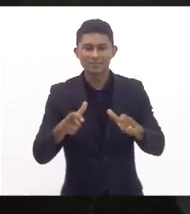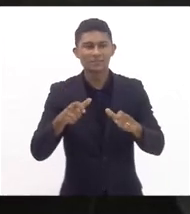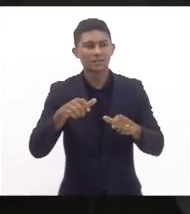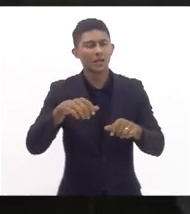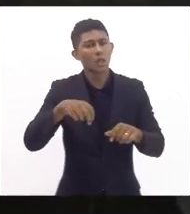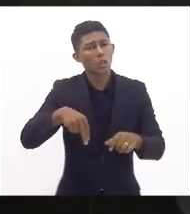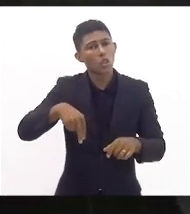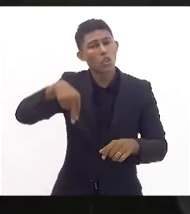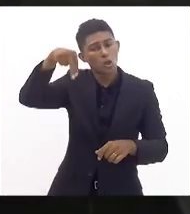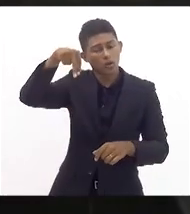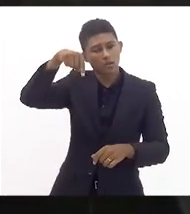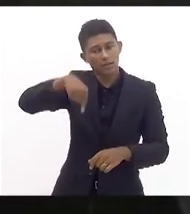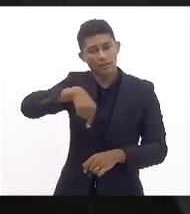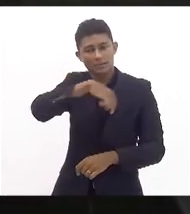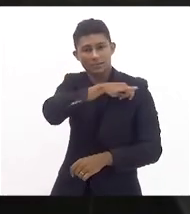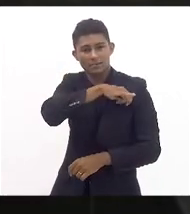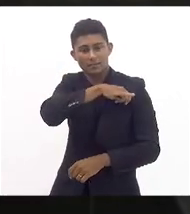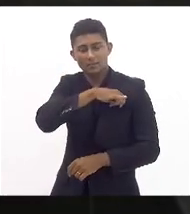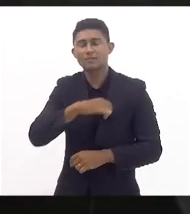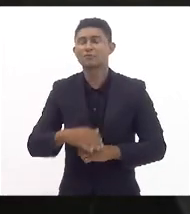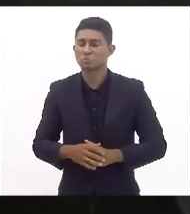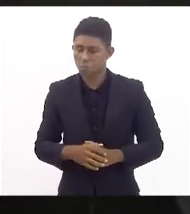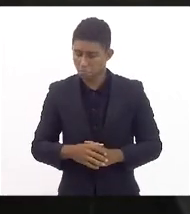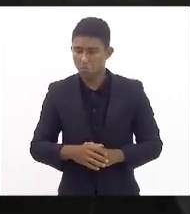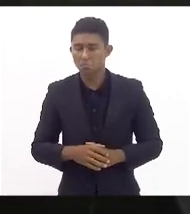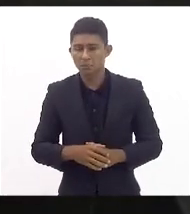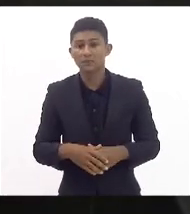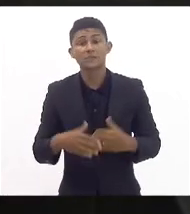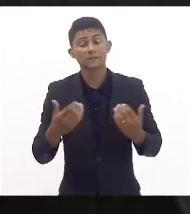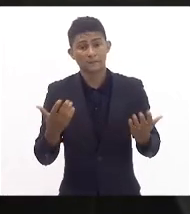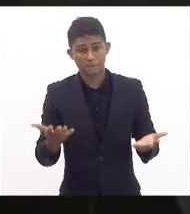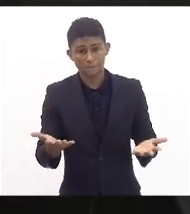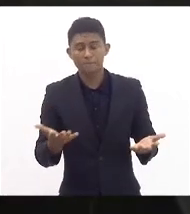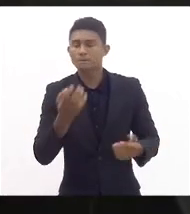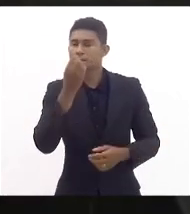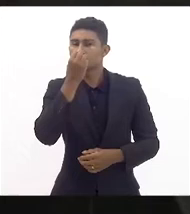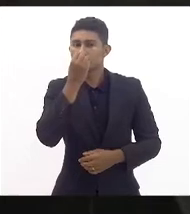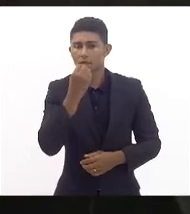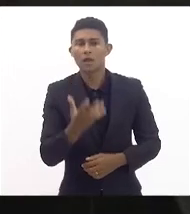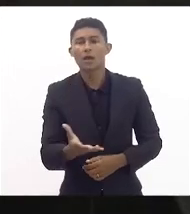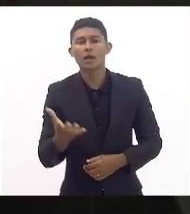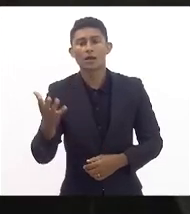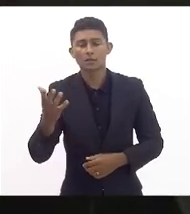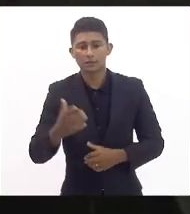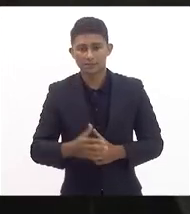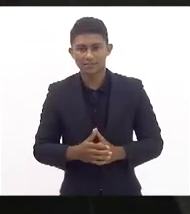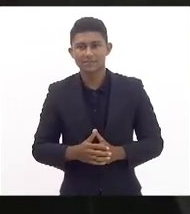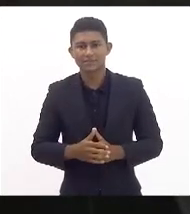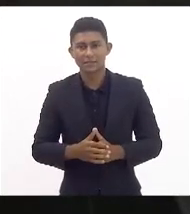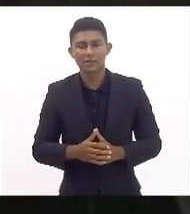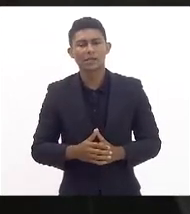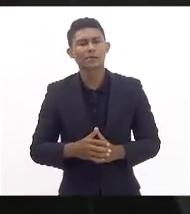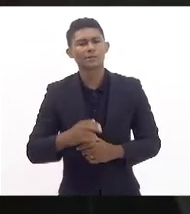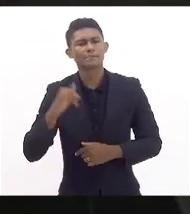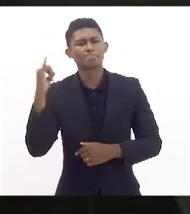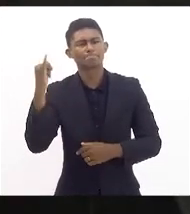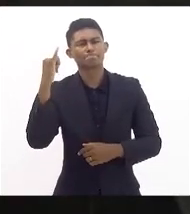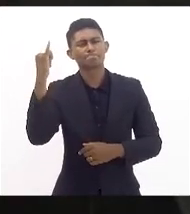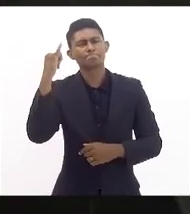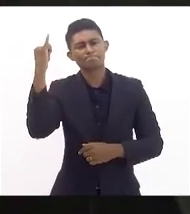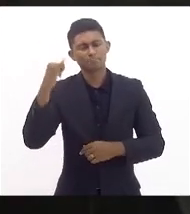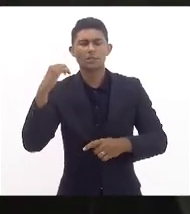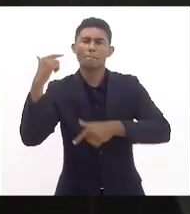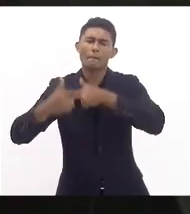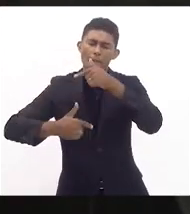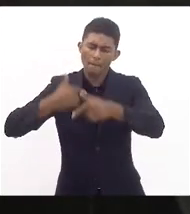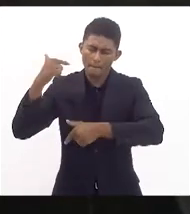norte do nosso estado do Rio de Janeiro. Foi uma agenda bastante profícua, produtiva,